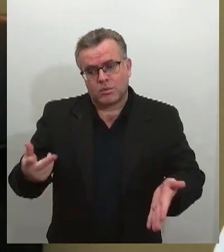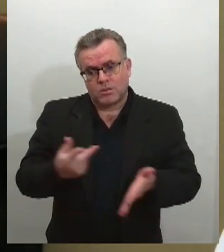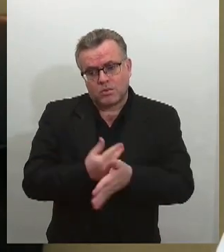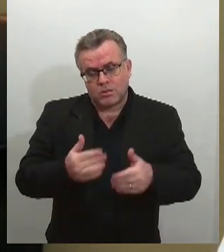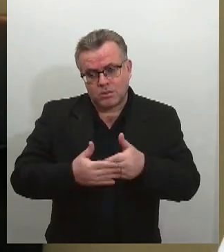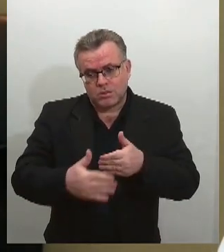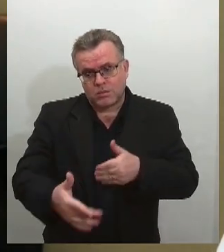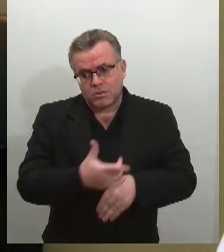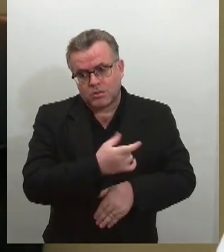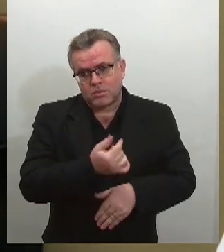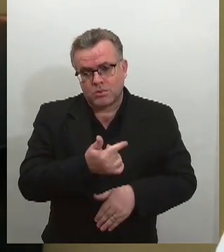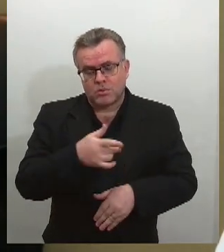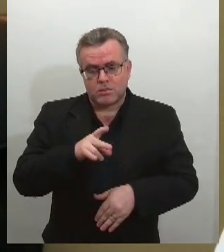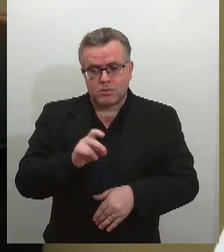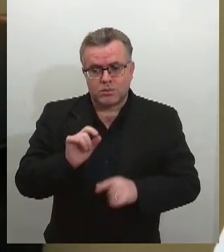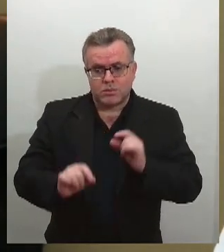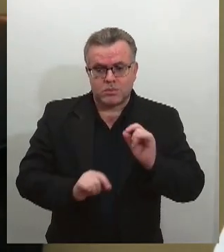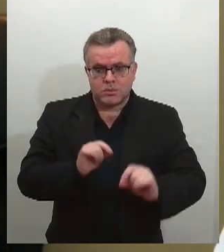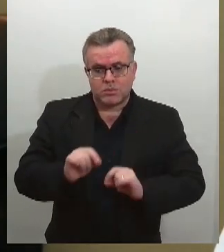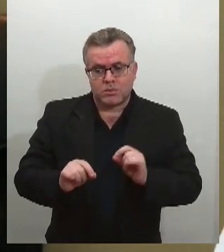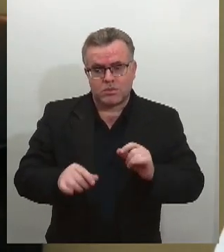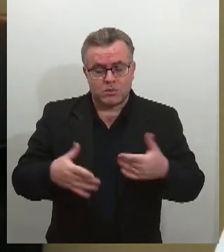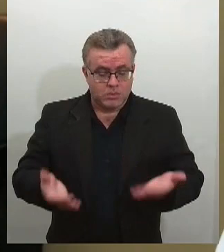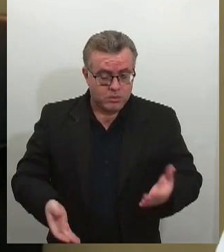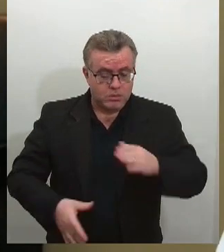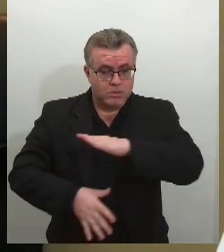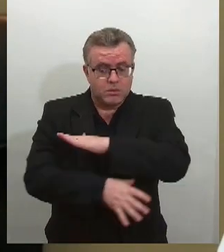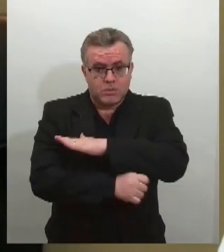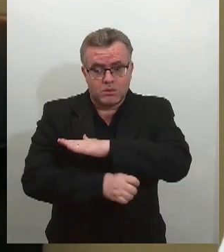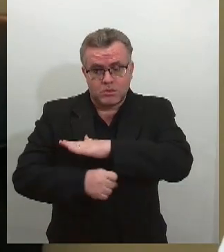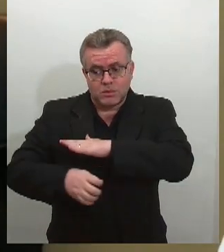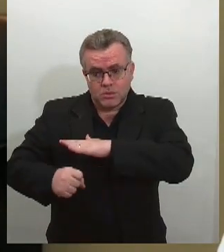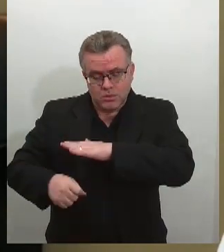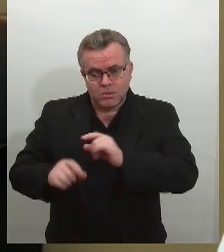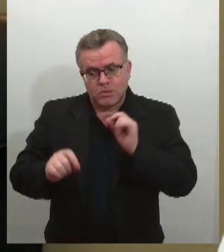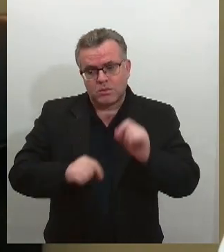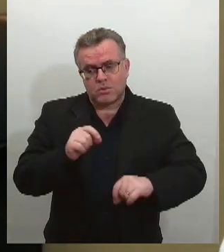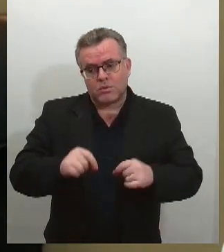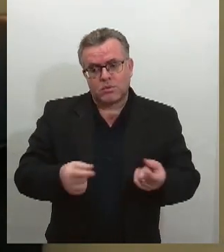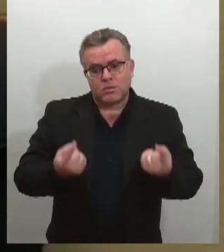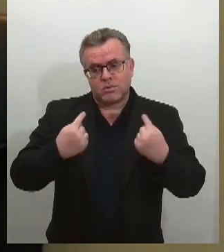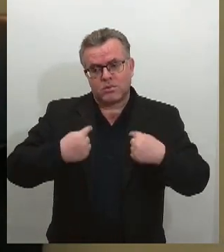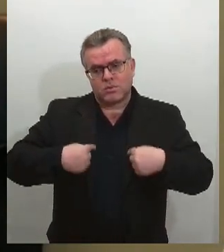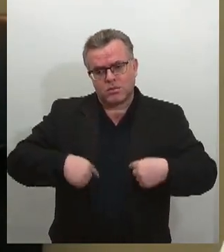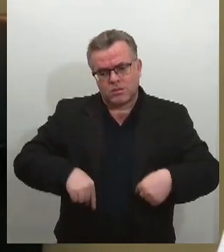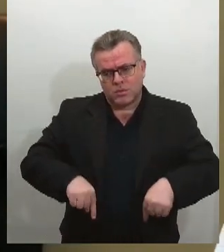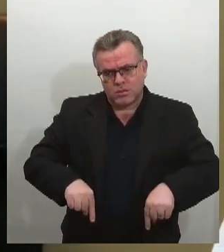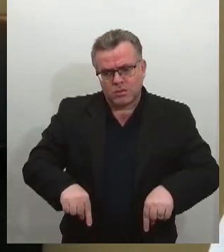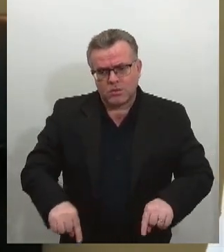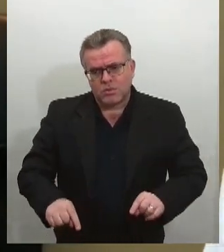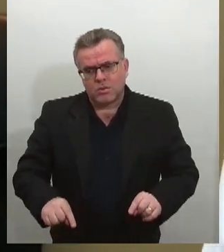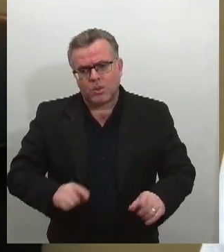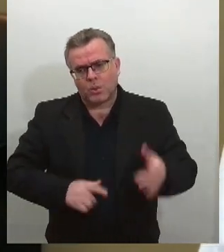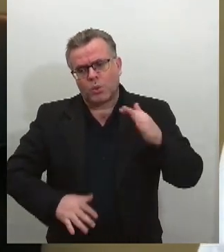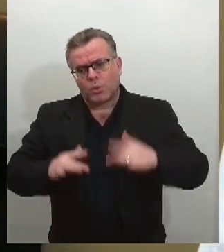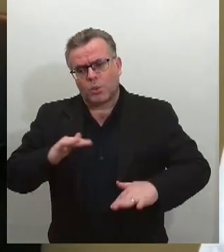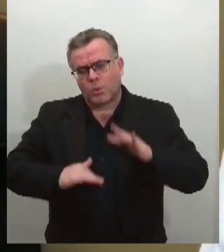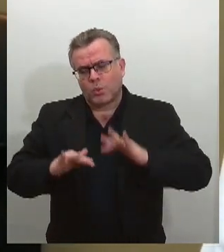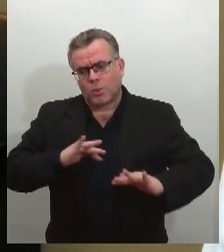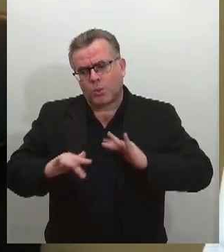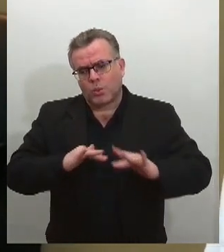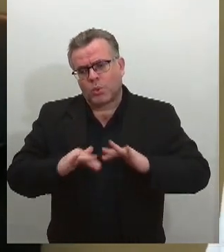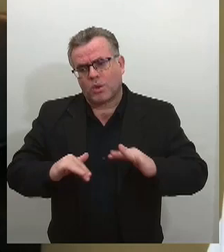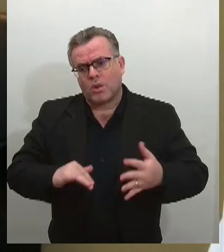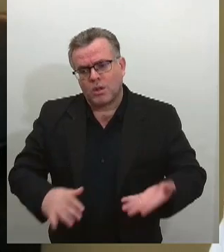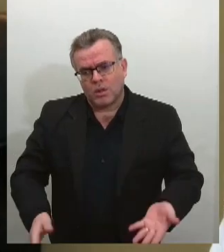engloba aí a trombose, que nada mais é do que um problema de circulação quando há uma criação de coágulo em veias ou artérias. E